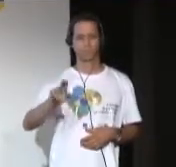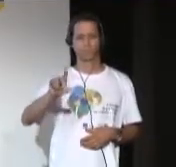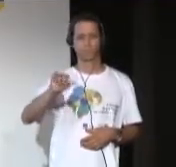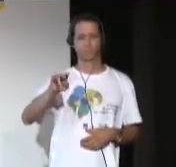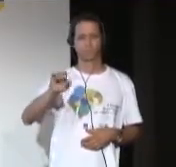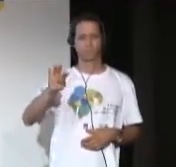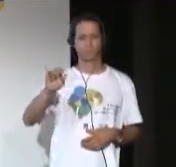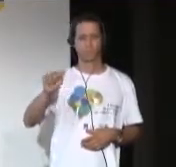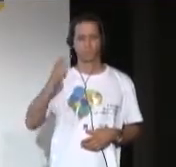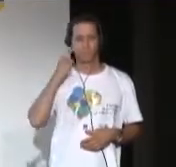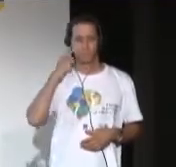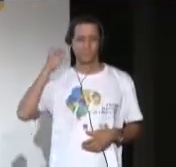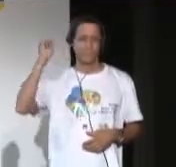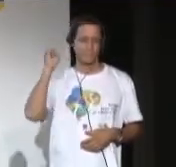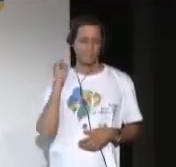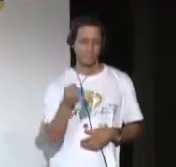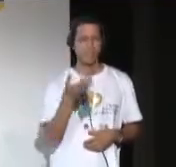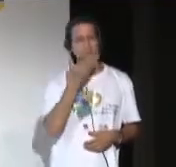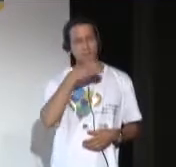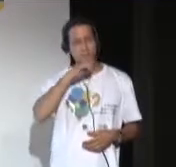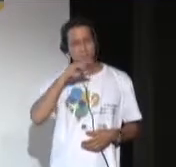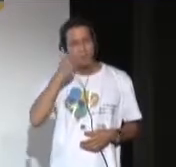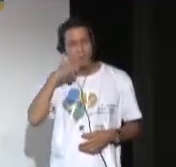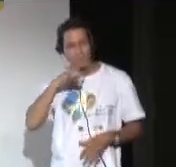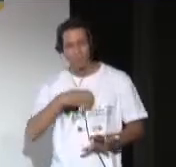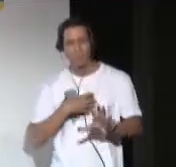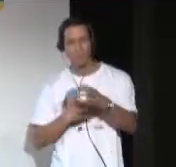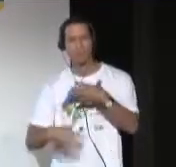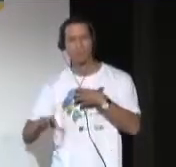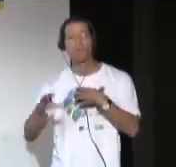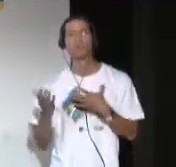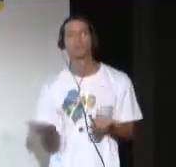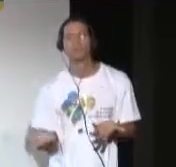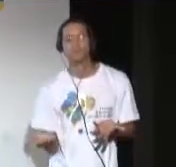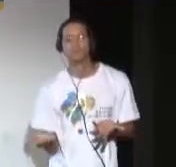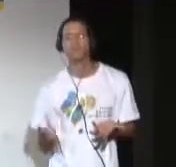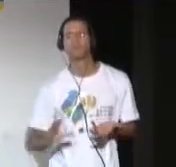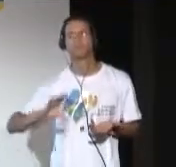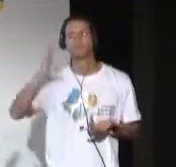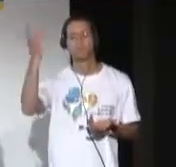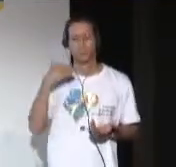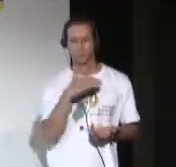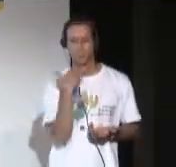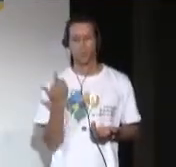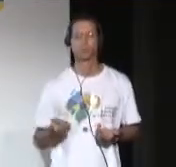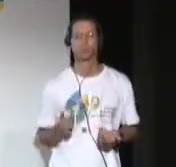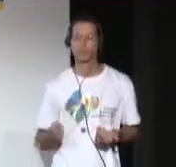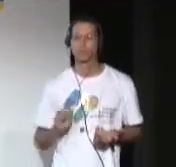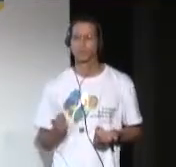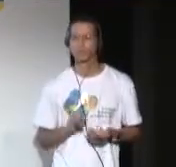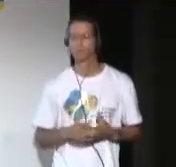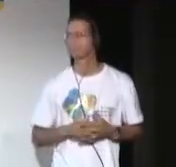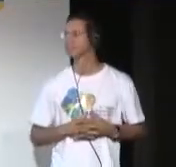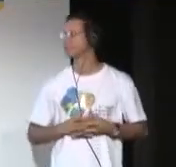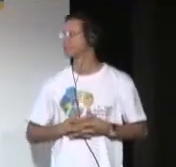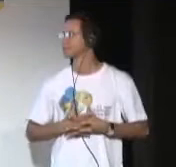pelos seus filhos, o que teria acontecido? Eles não estariam mortos hoje, né?